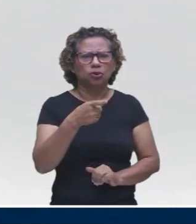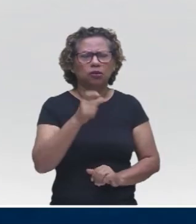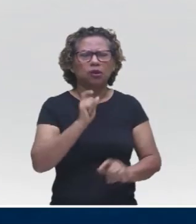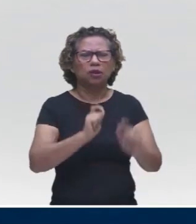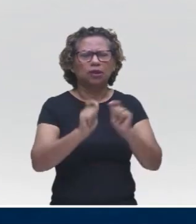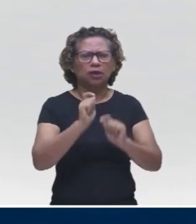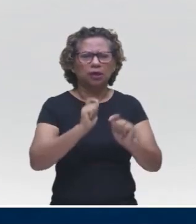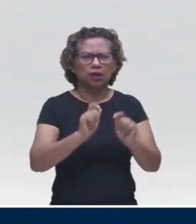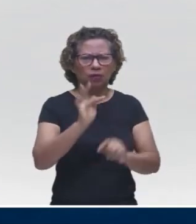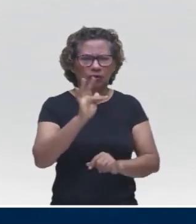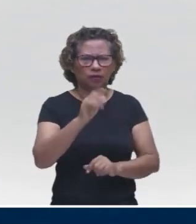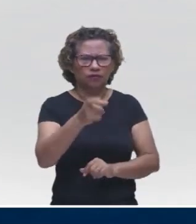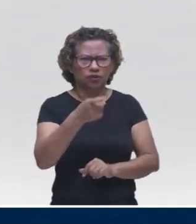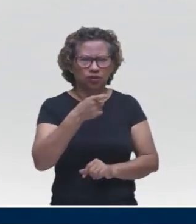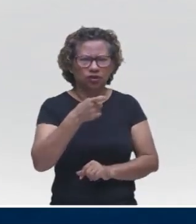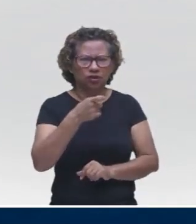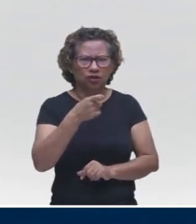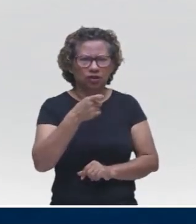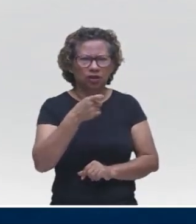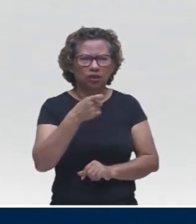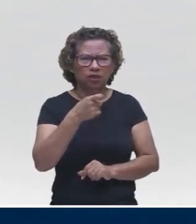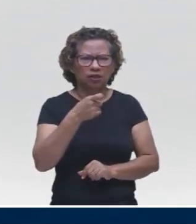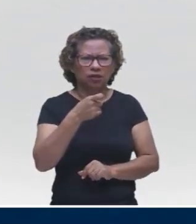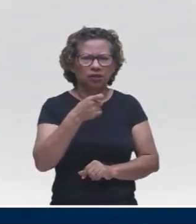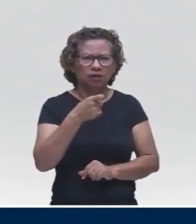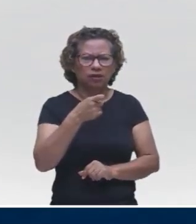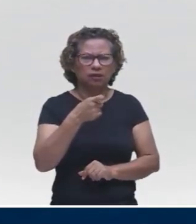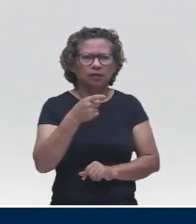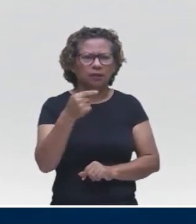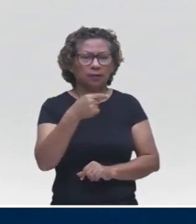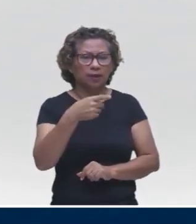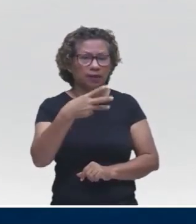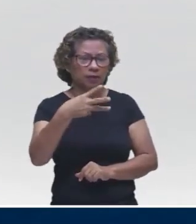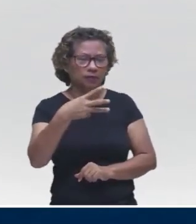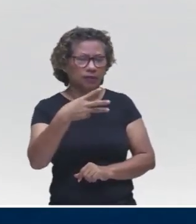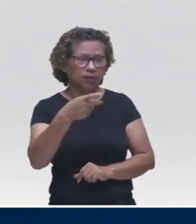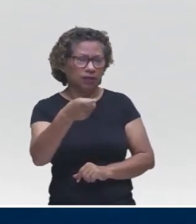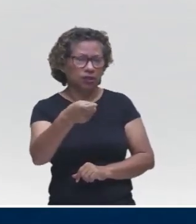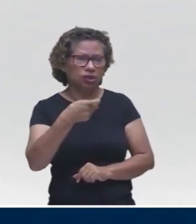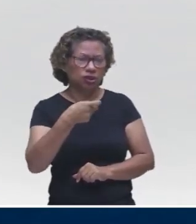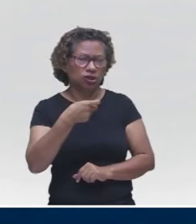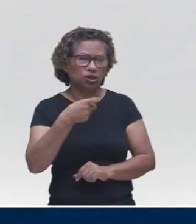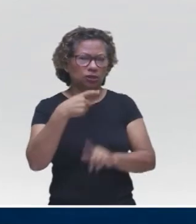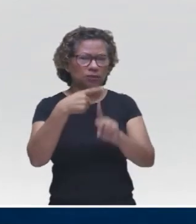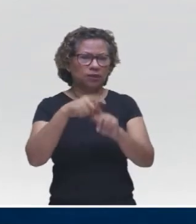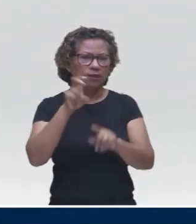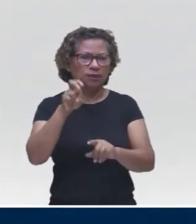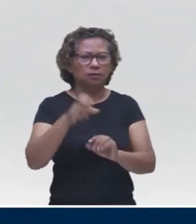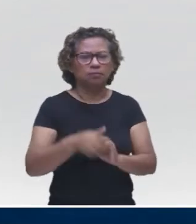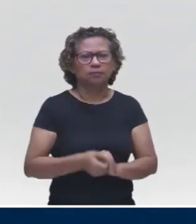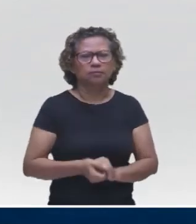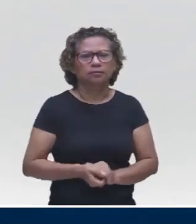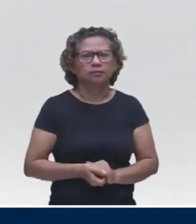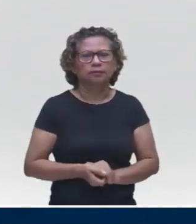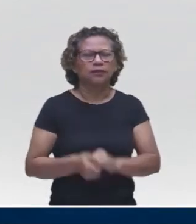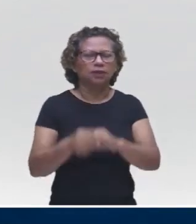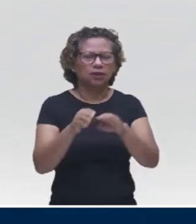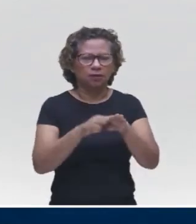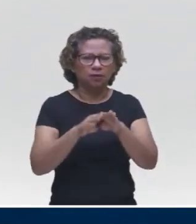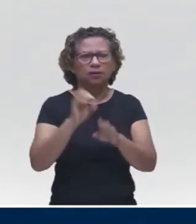x? F de x é menos 3x mais 5, isso igual a